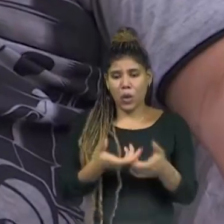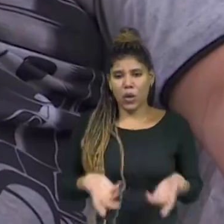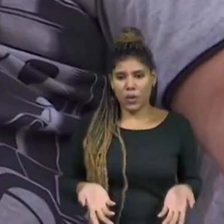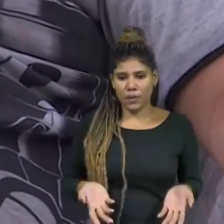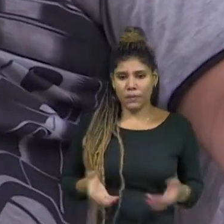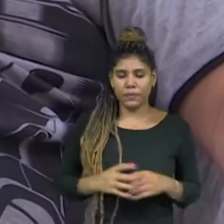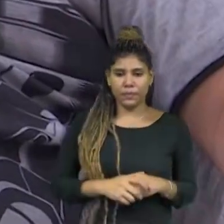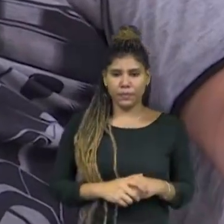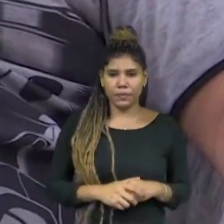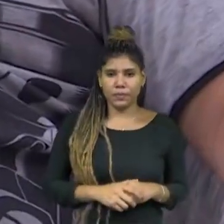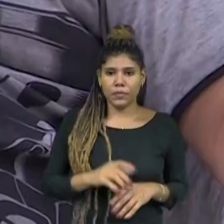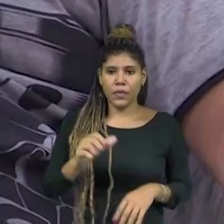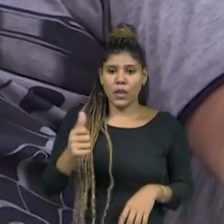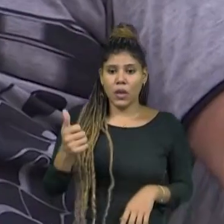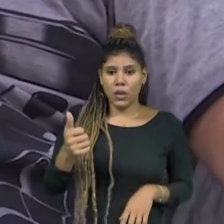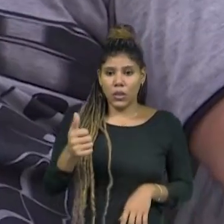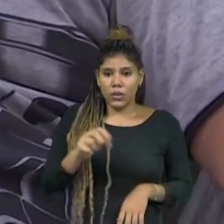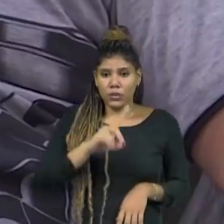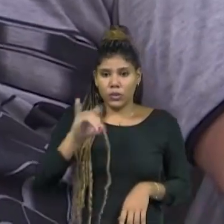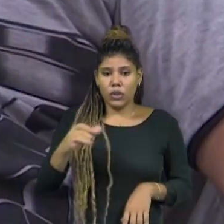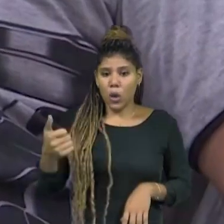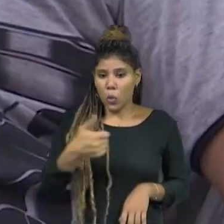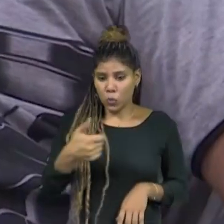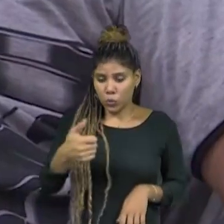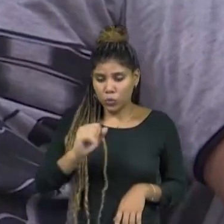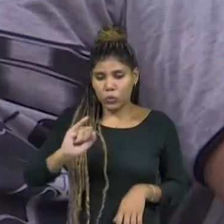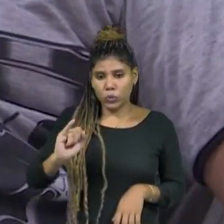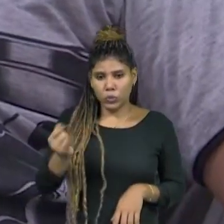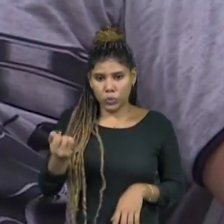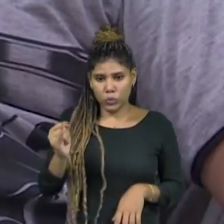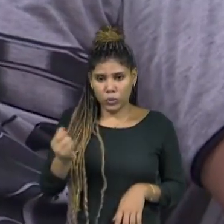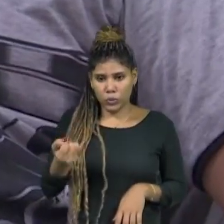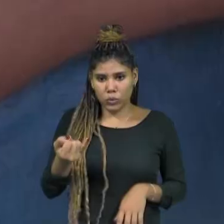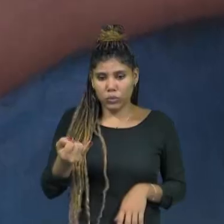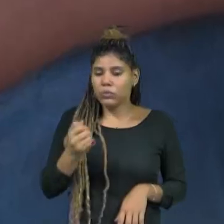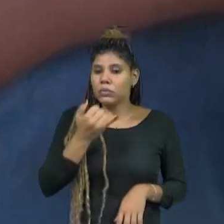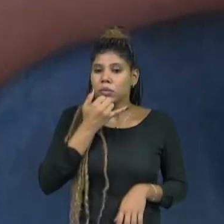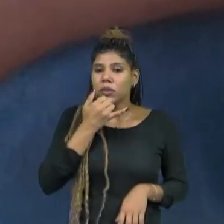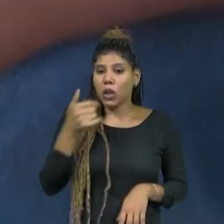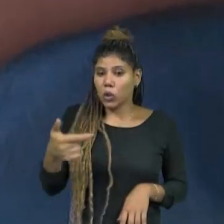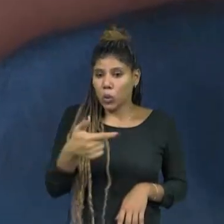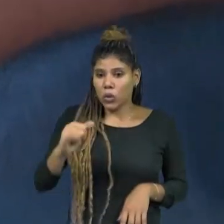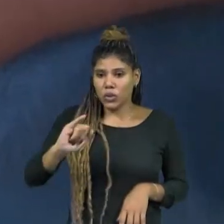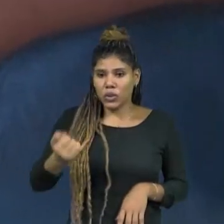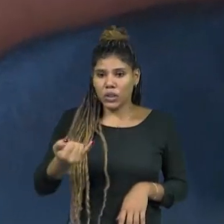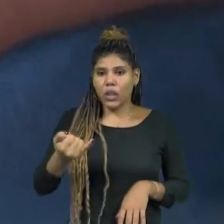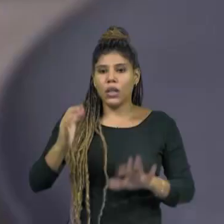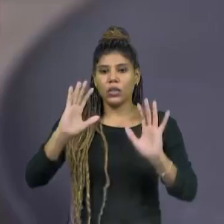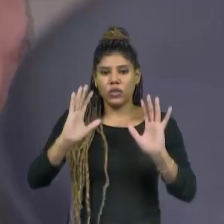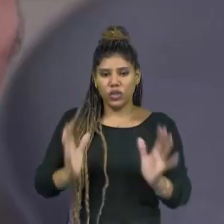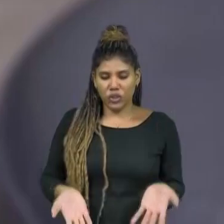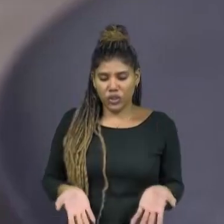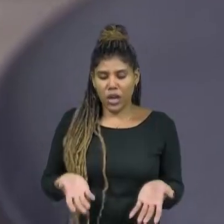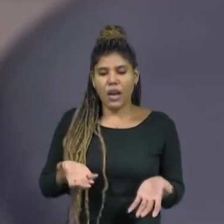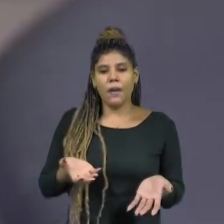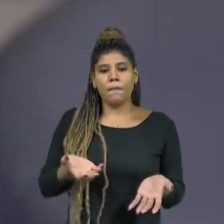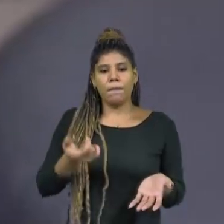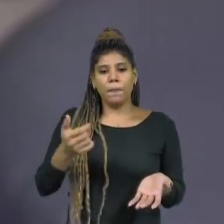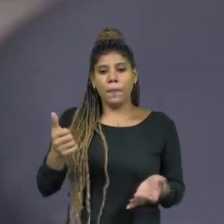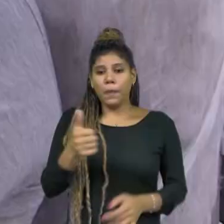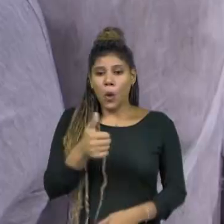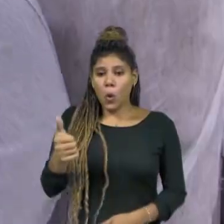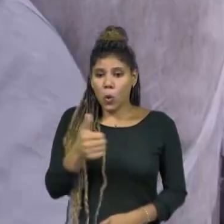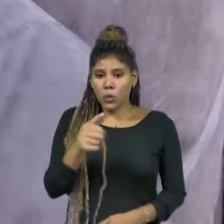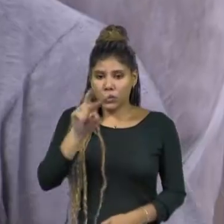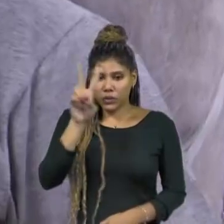útil do ano, Antônio Diego decidiu fazer uma boa ação e doar. Essa já é a 20ª vez que ele vem ao